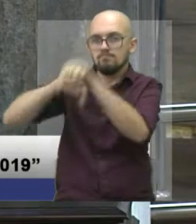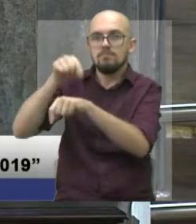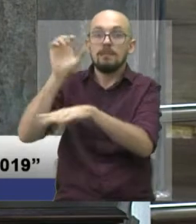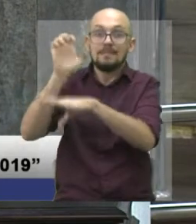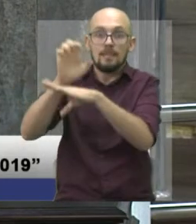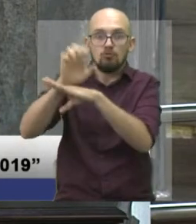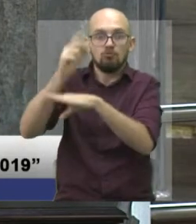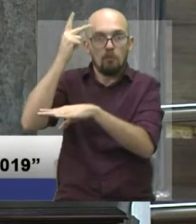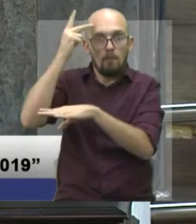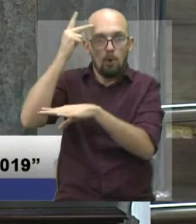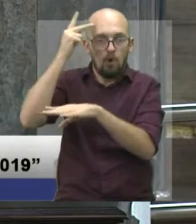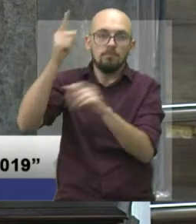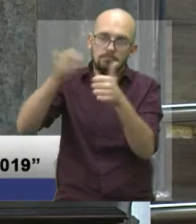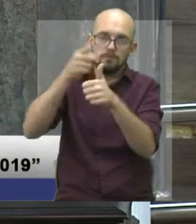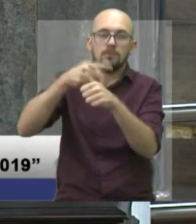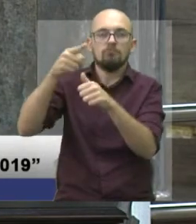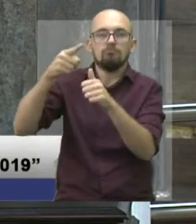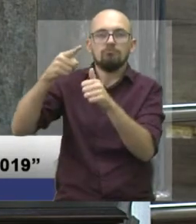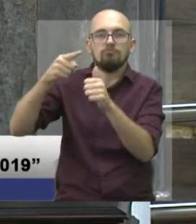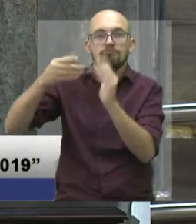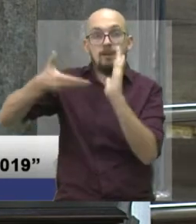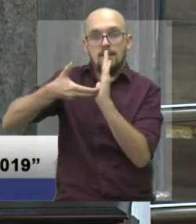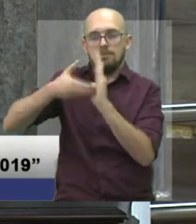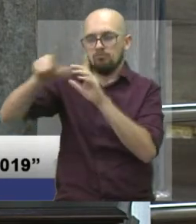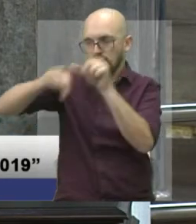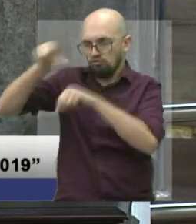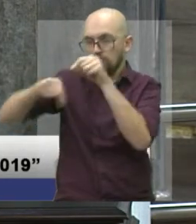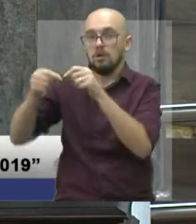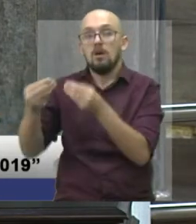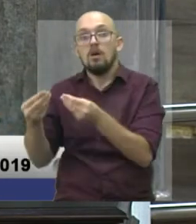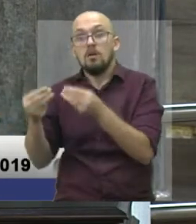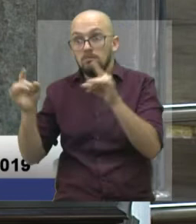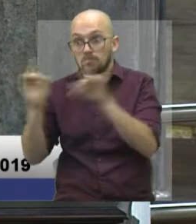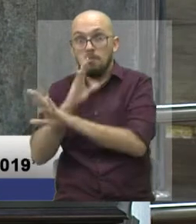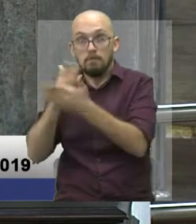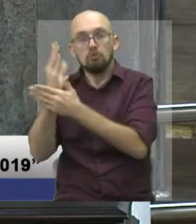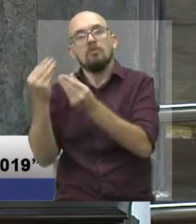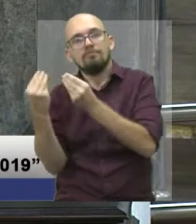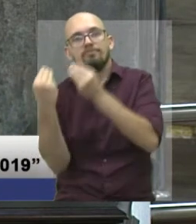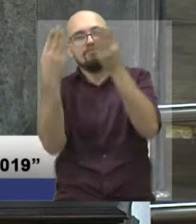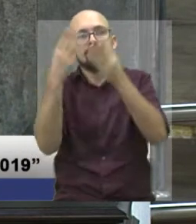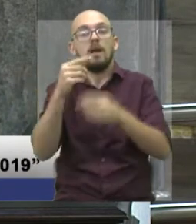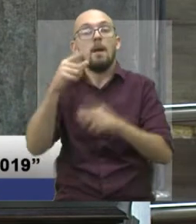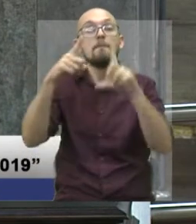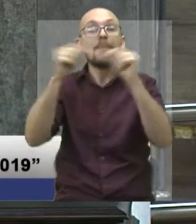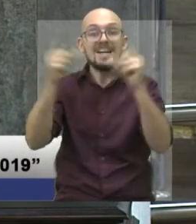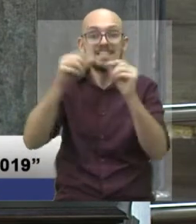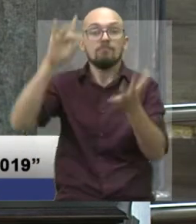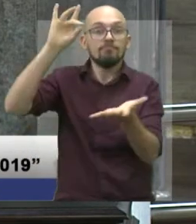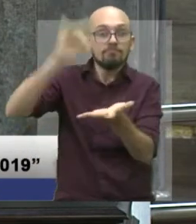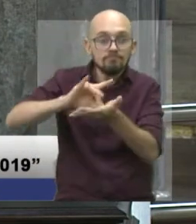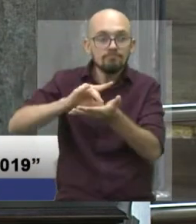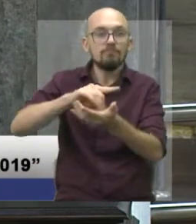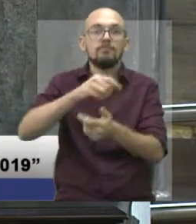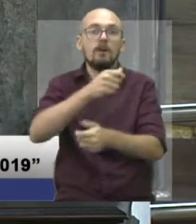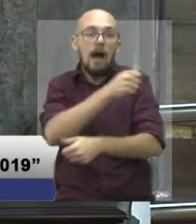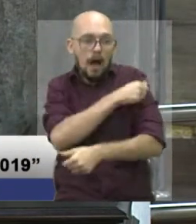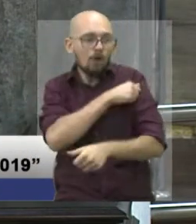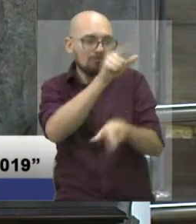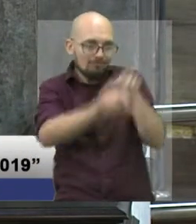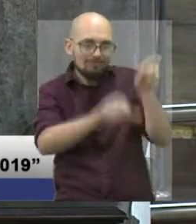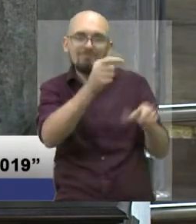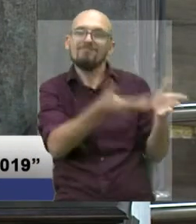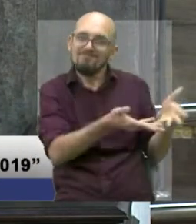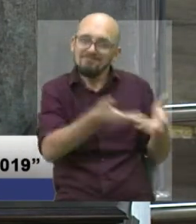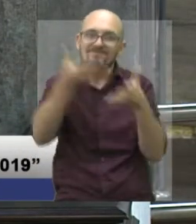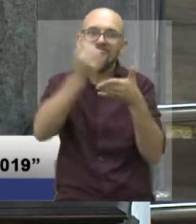indo para Brasília passar uma semana lá, como simulando mesmo atividade parlamentar como deputados, né? Então, esse é